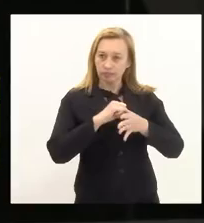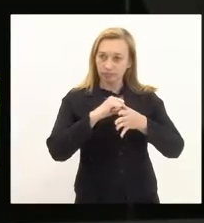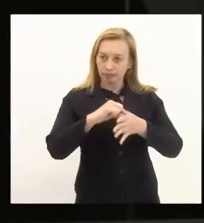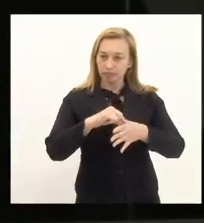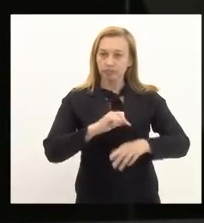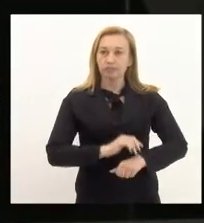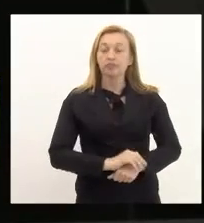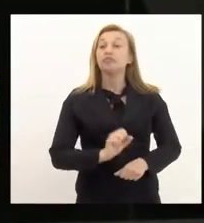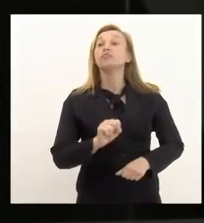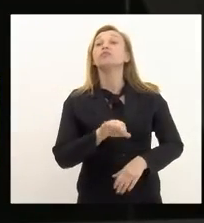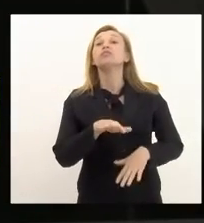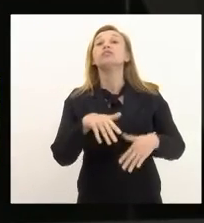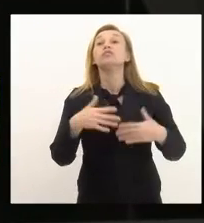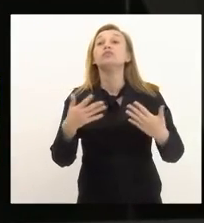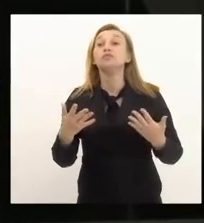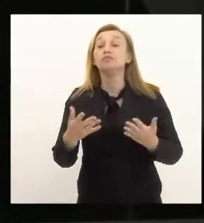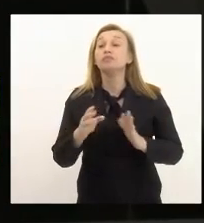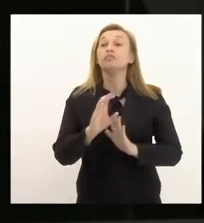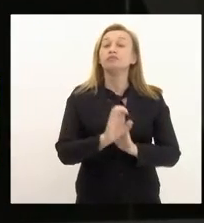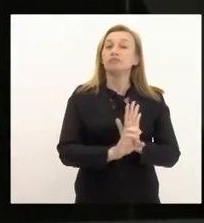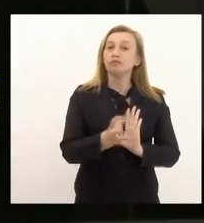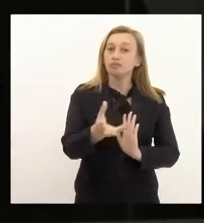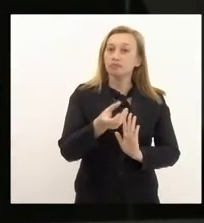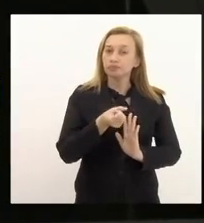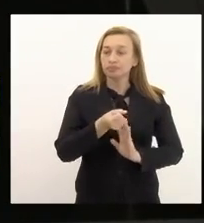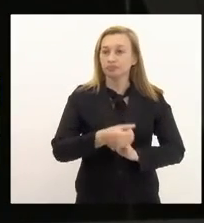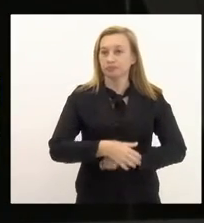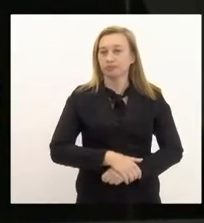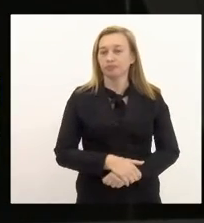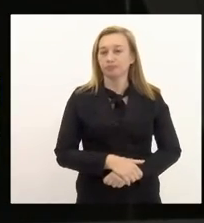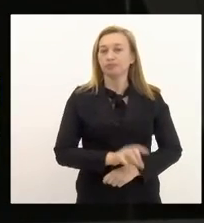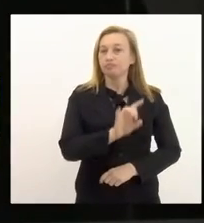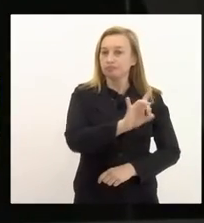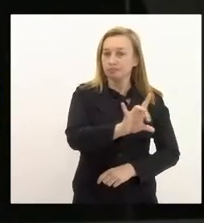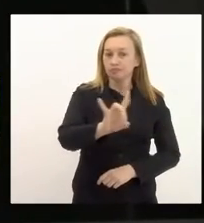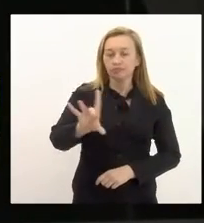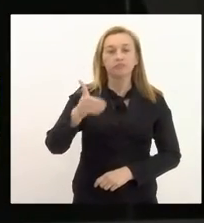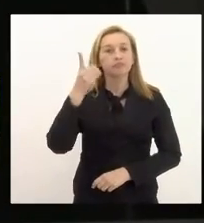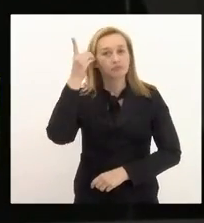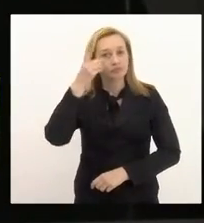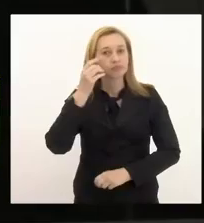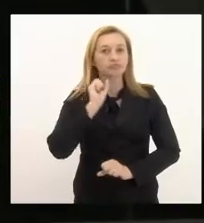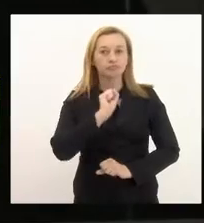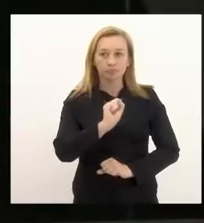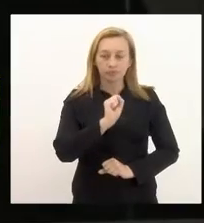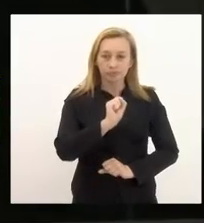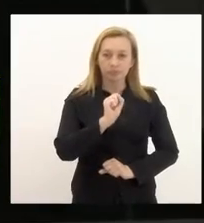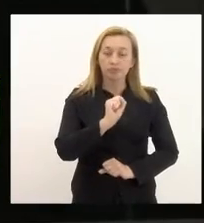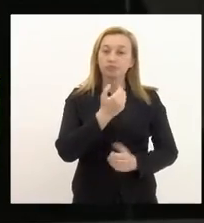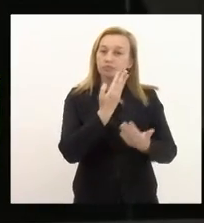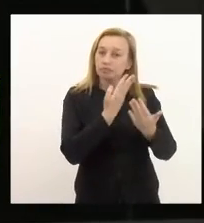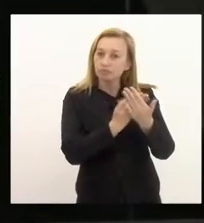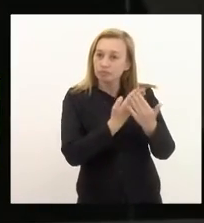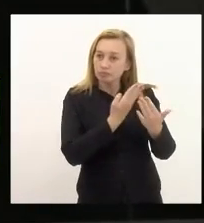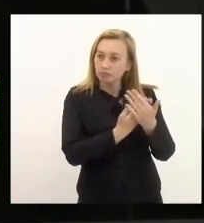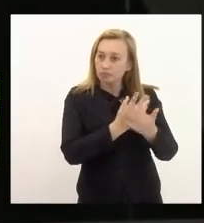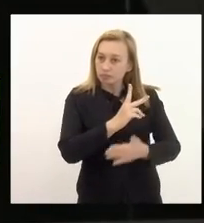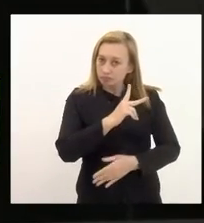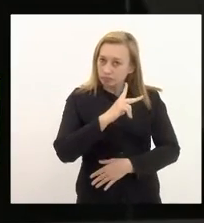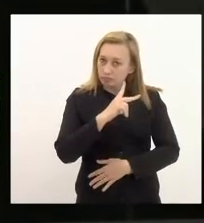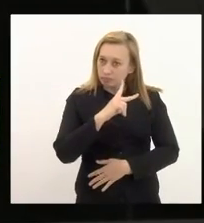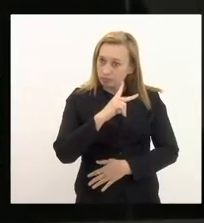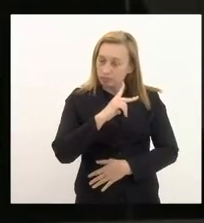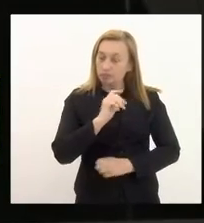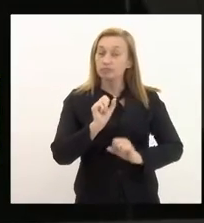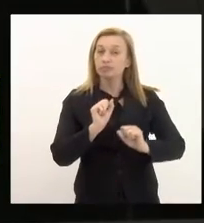Quais as emendas que seriam acolhidos para que cada parlamentar pudesse fazer o seu estudo né